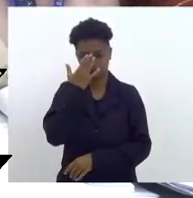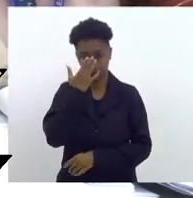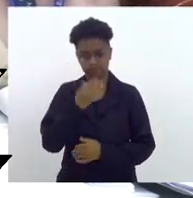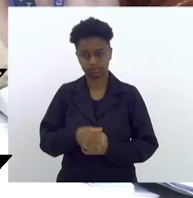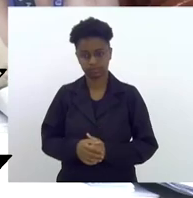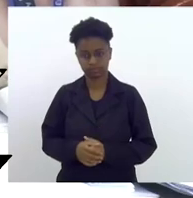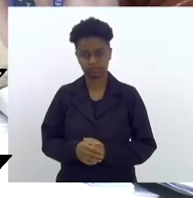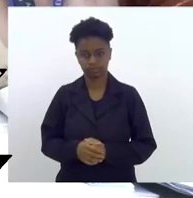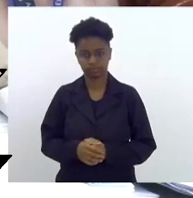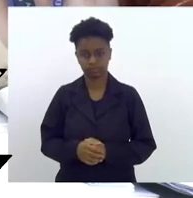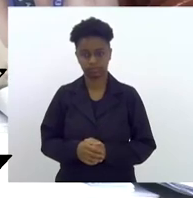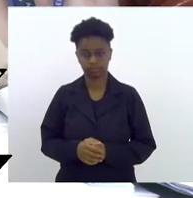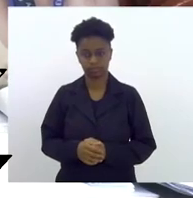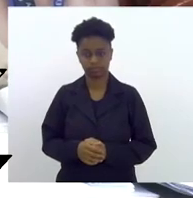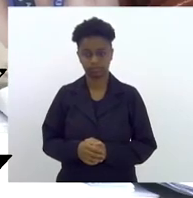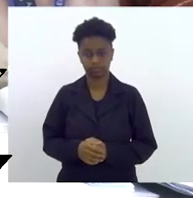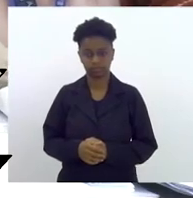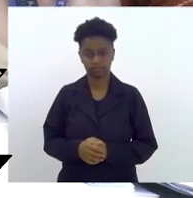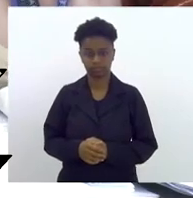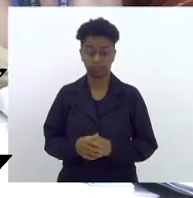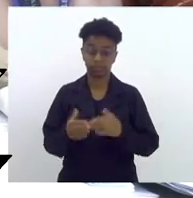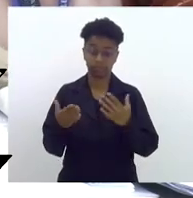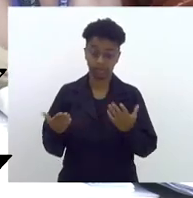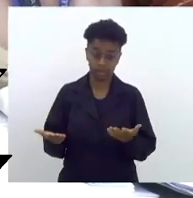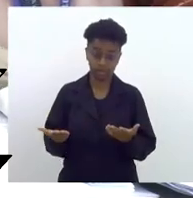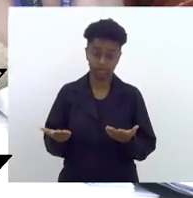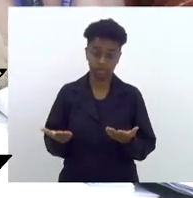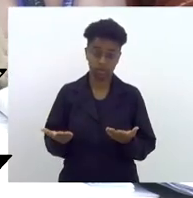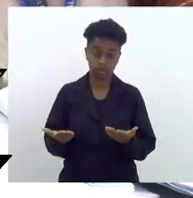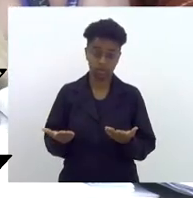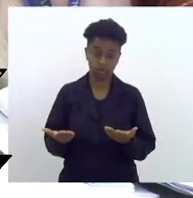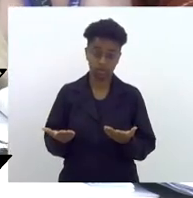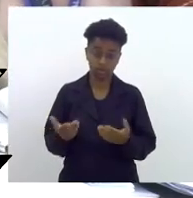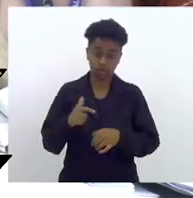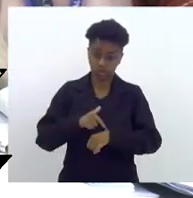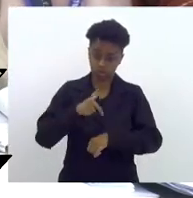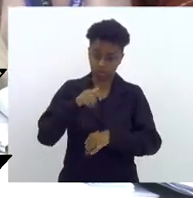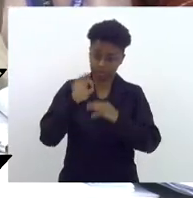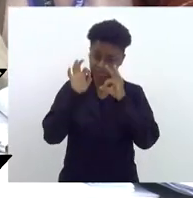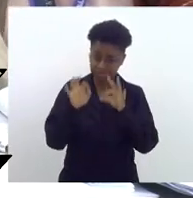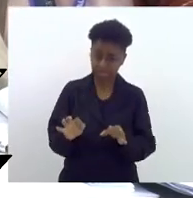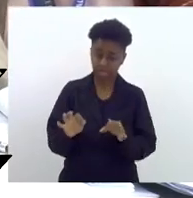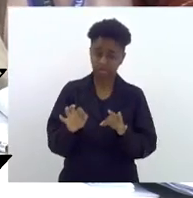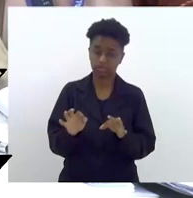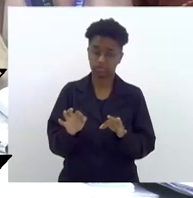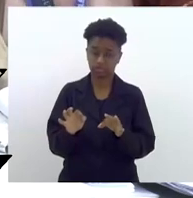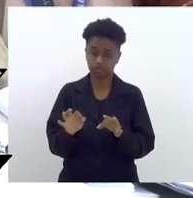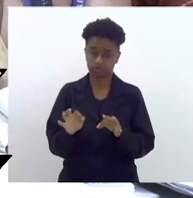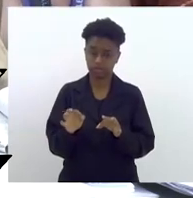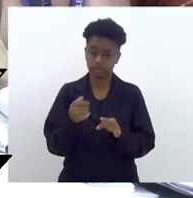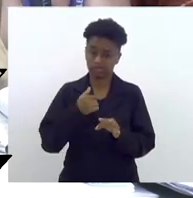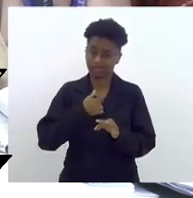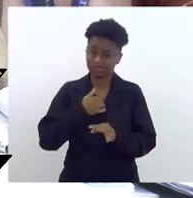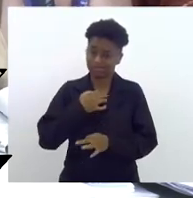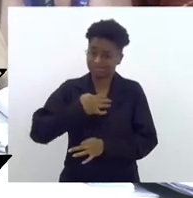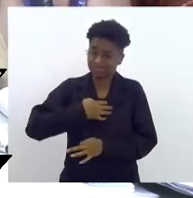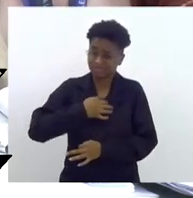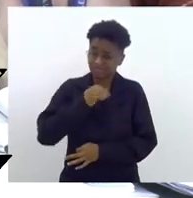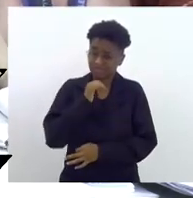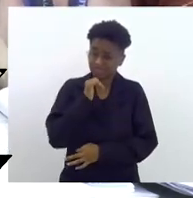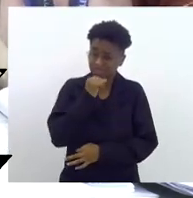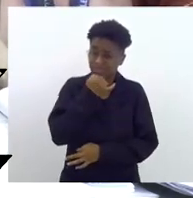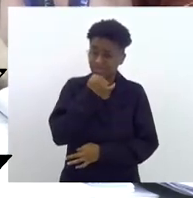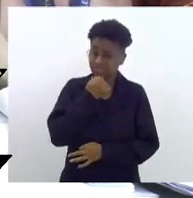então é no momento oportuno vou com dor no coração